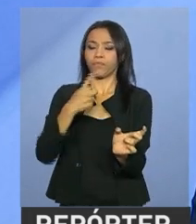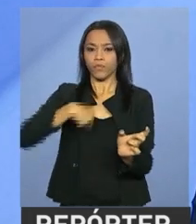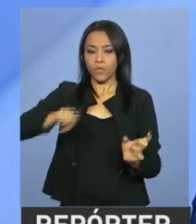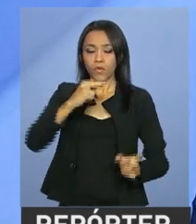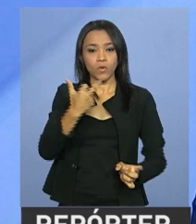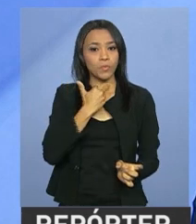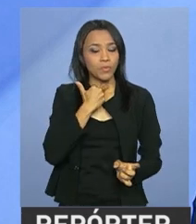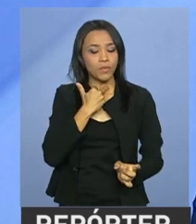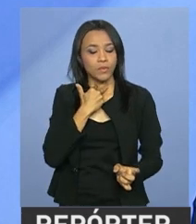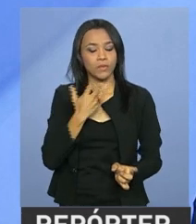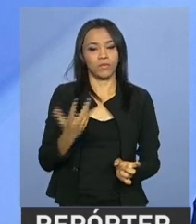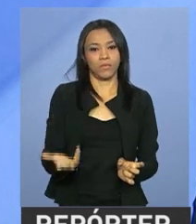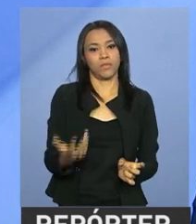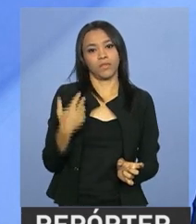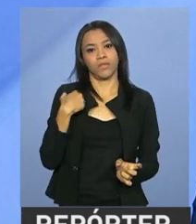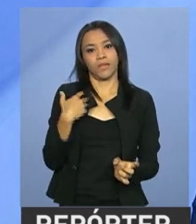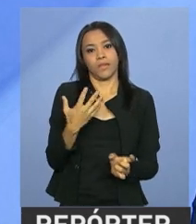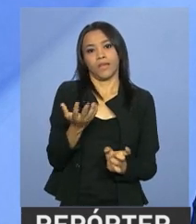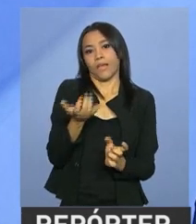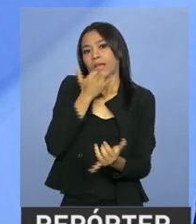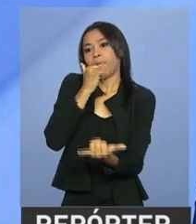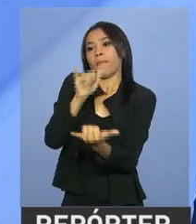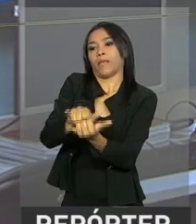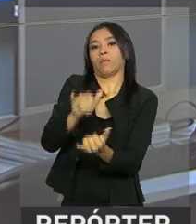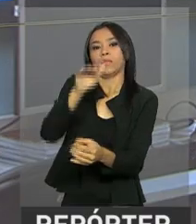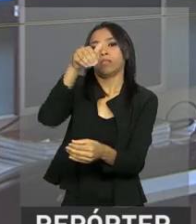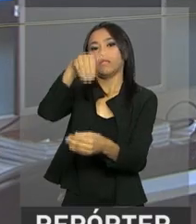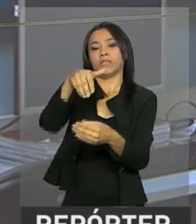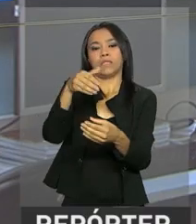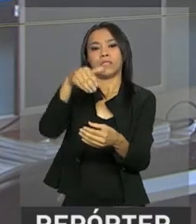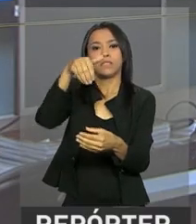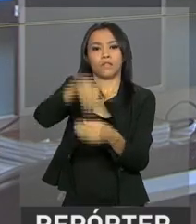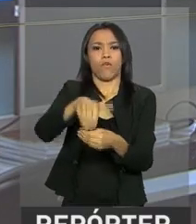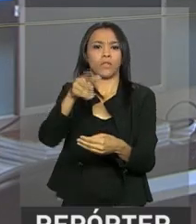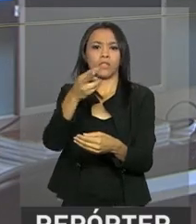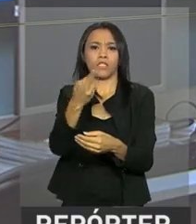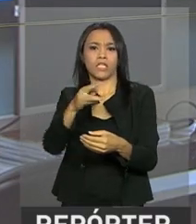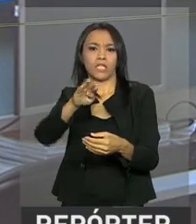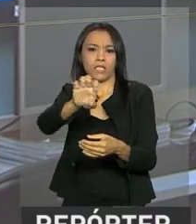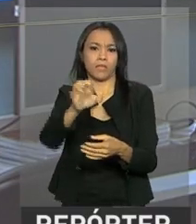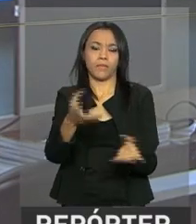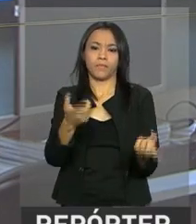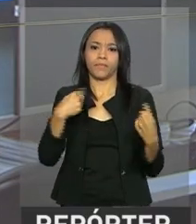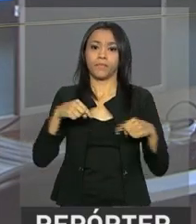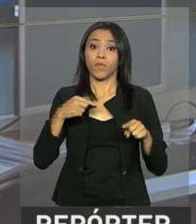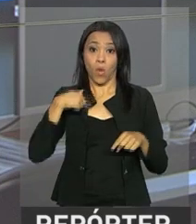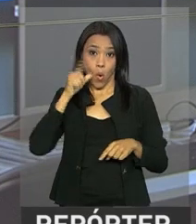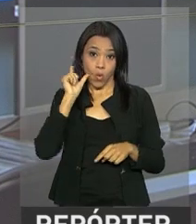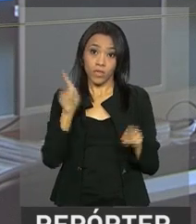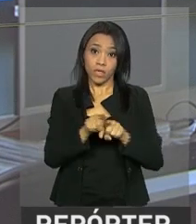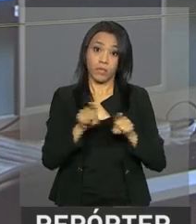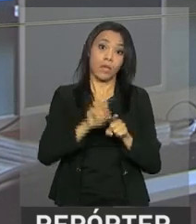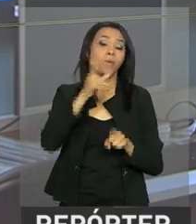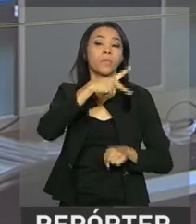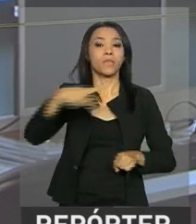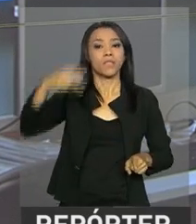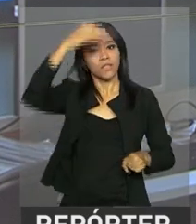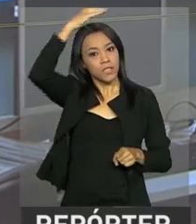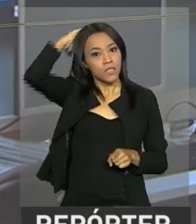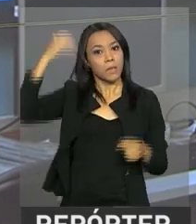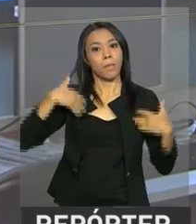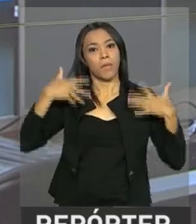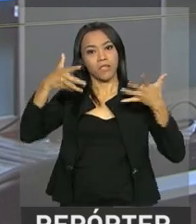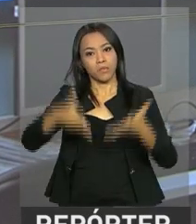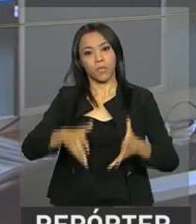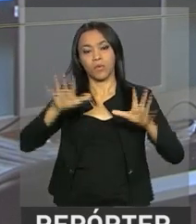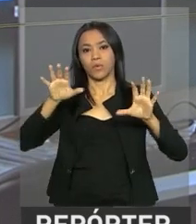podíamos estar anistiando esses crimes. E ontem também o presidente Michel Temer participou de um evento que reuniu